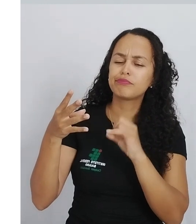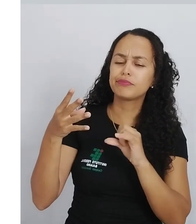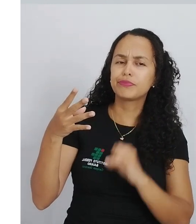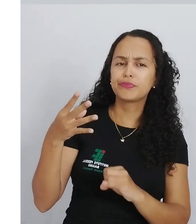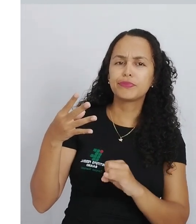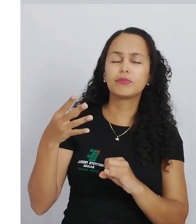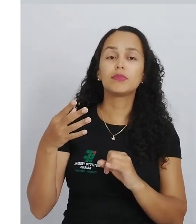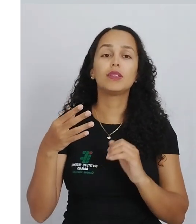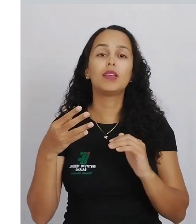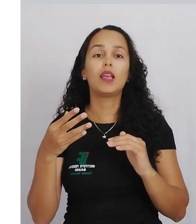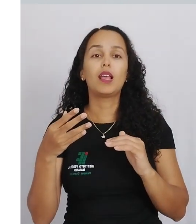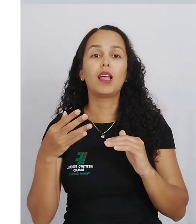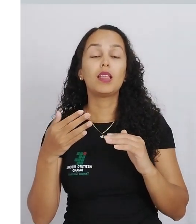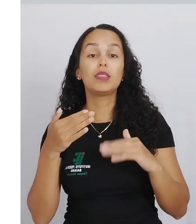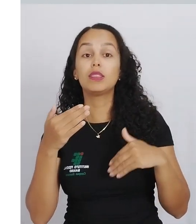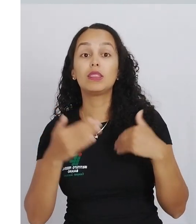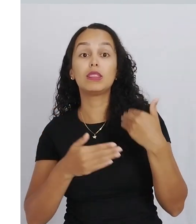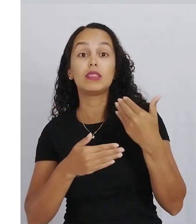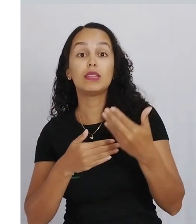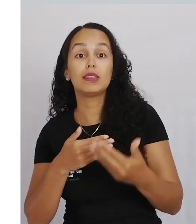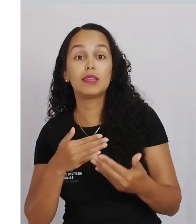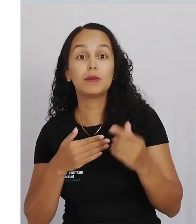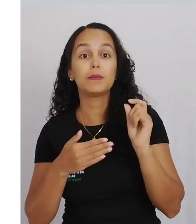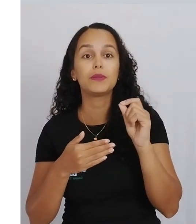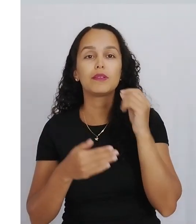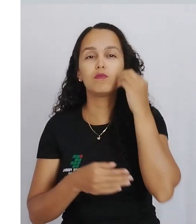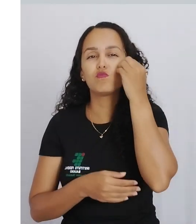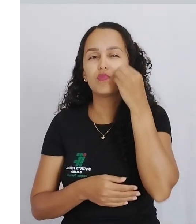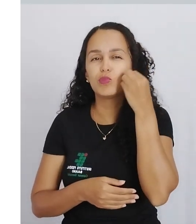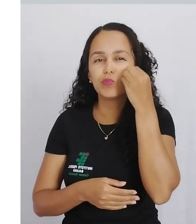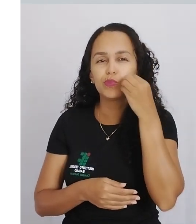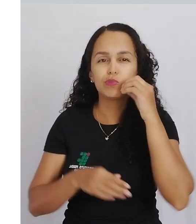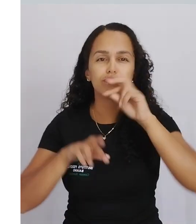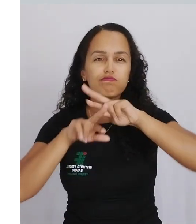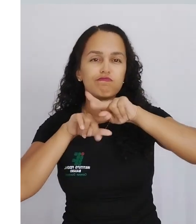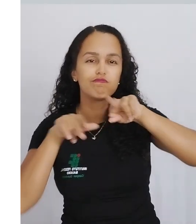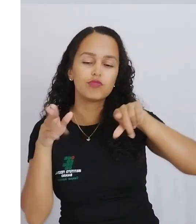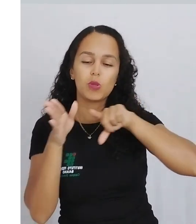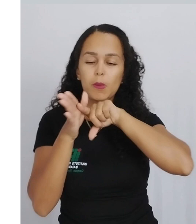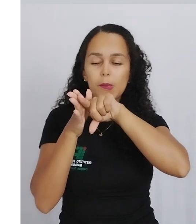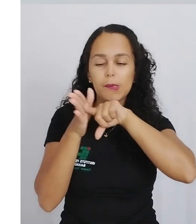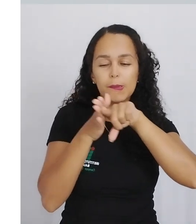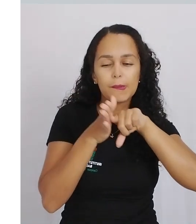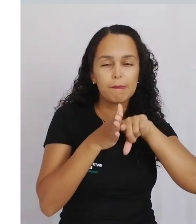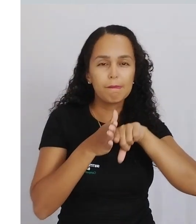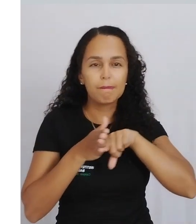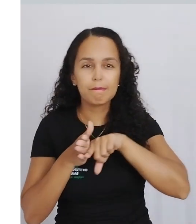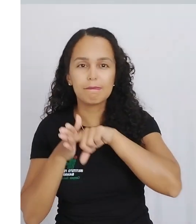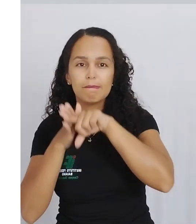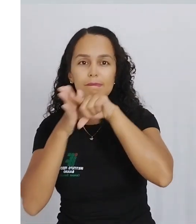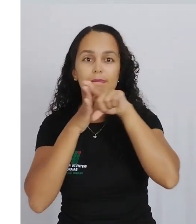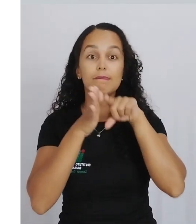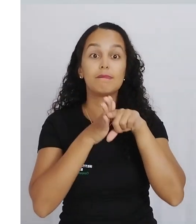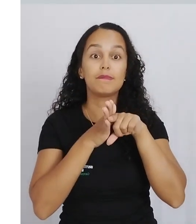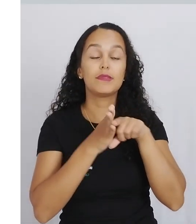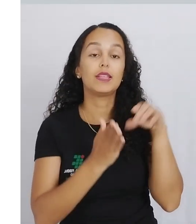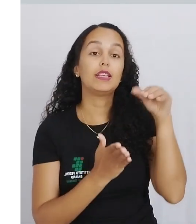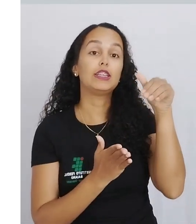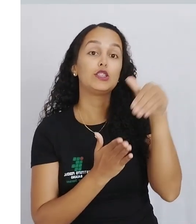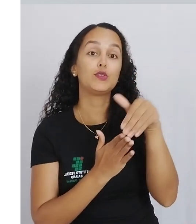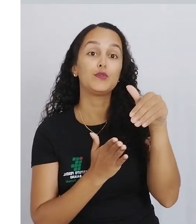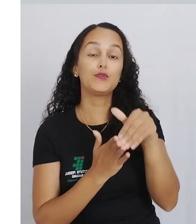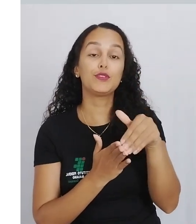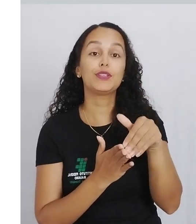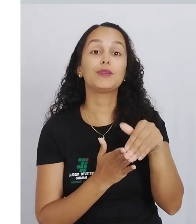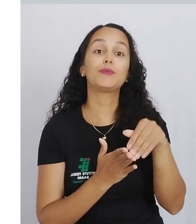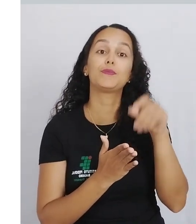possíveis respostas, que são as hipóteses. Aí, logo em seguida, começam os experimentos, né, que são os testes, as